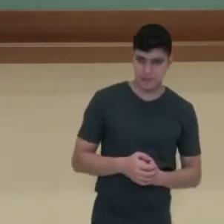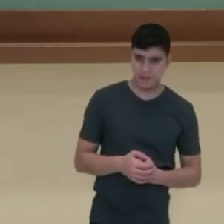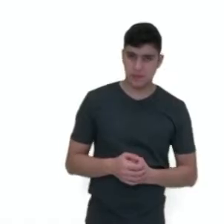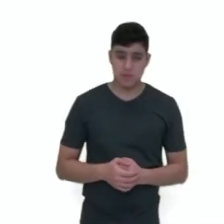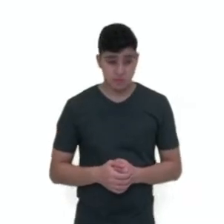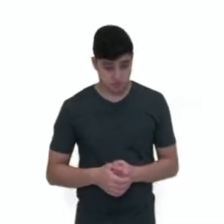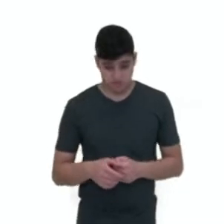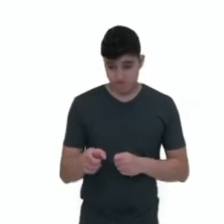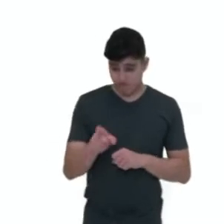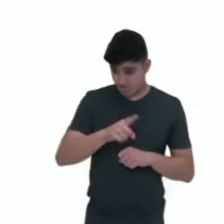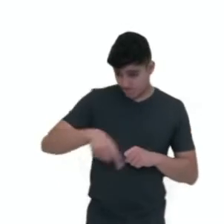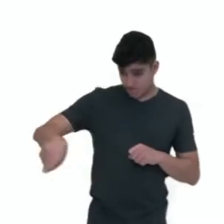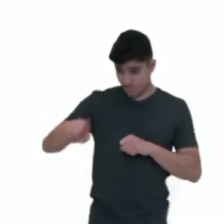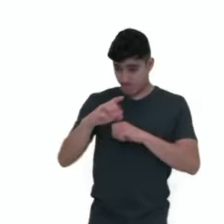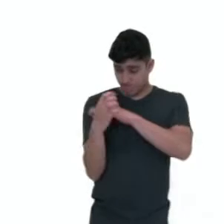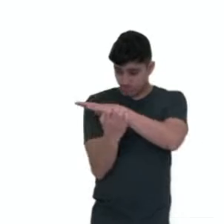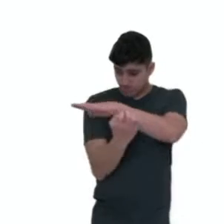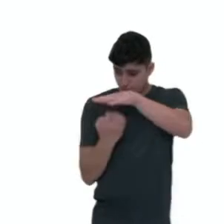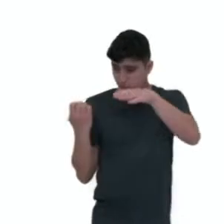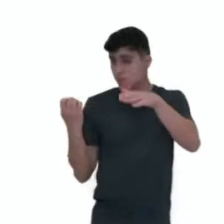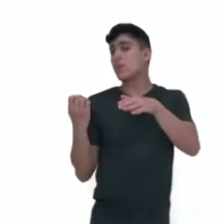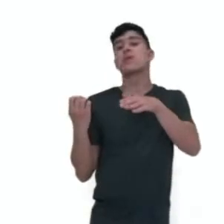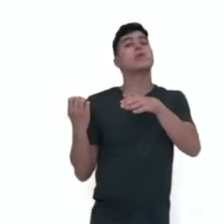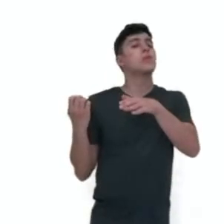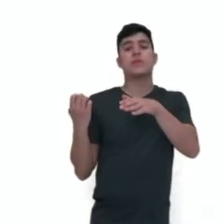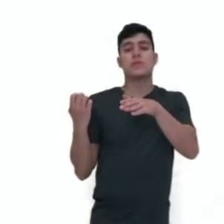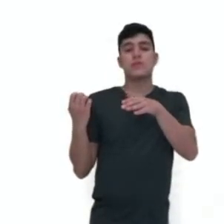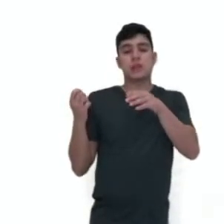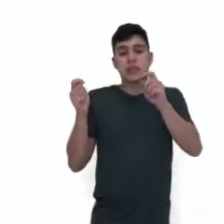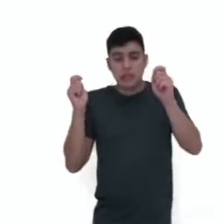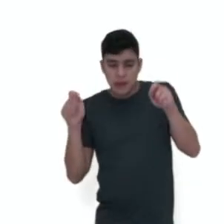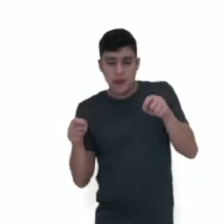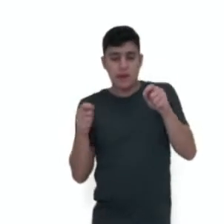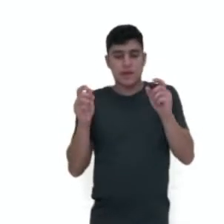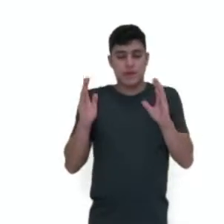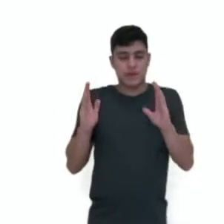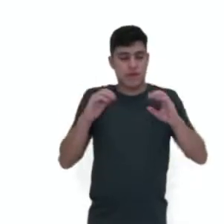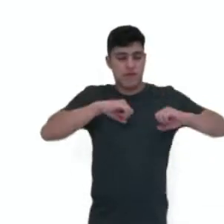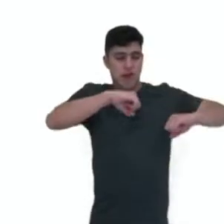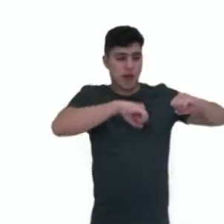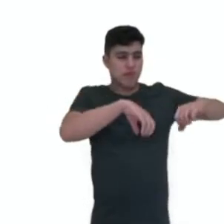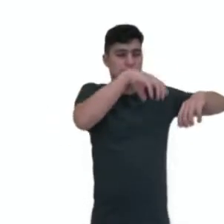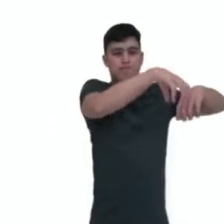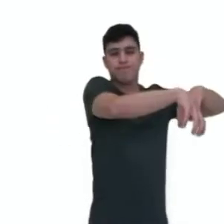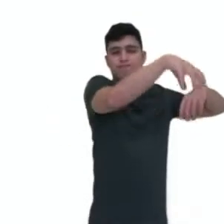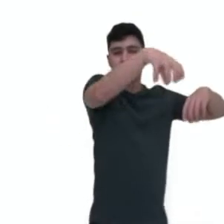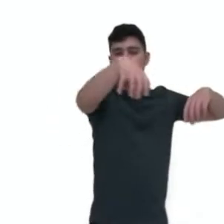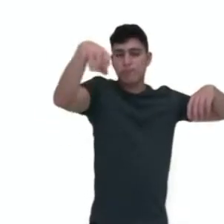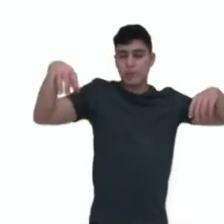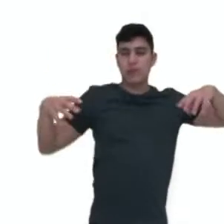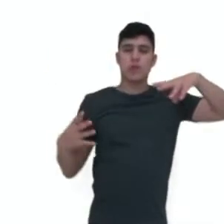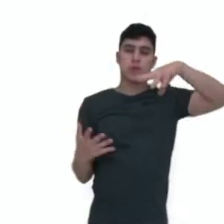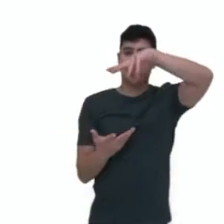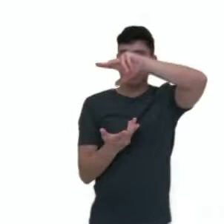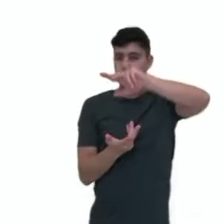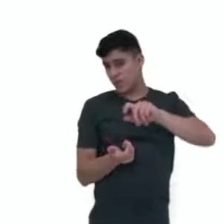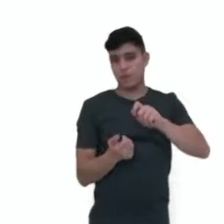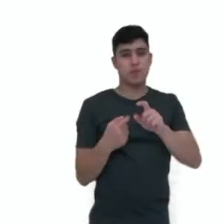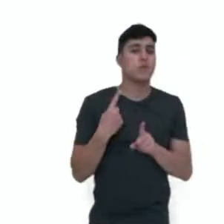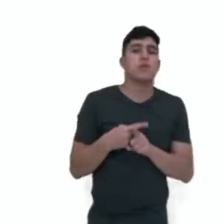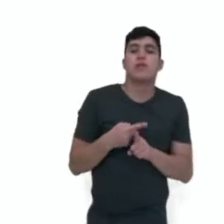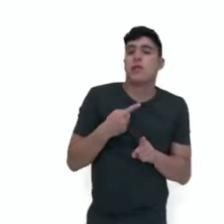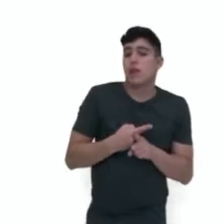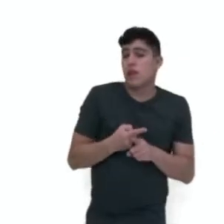Essas empresas muitas vezes acabam distribuindo seus processos produtivos, suas fábricas em várias partes do mundo. O motivo?